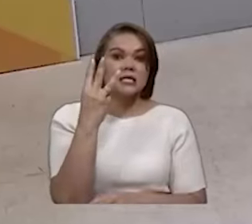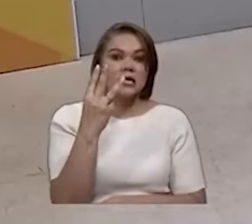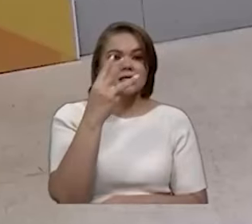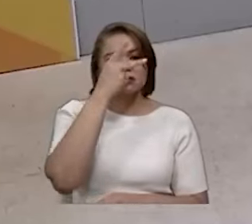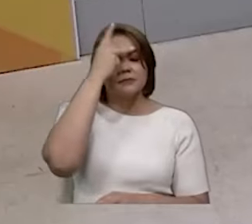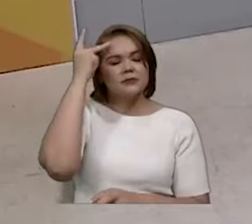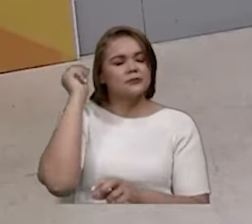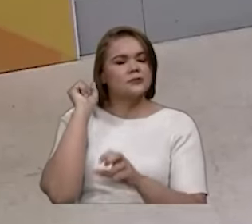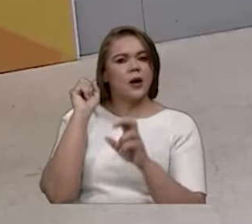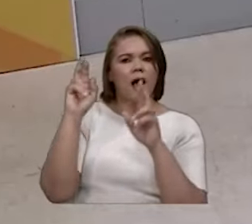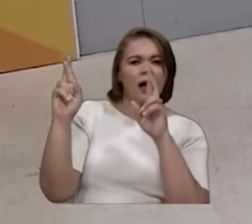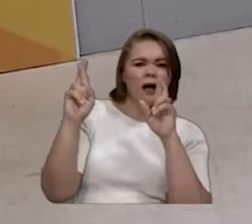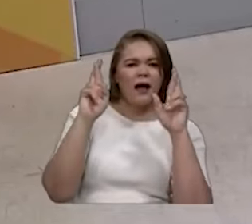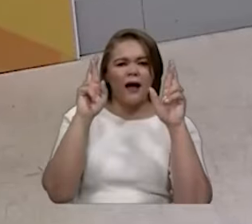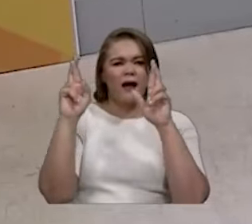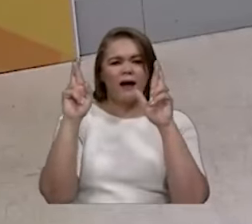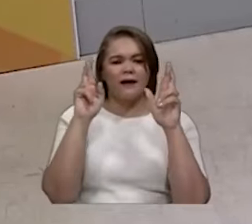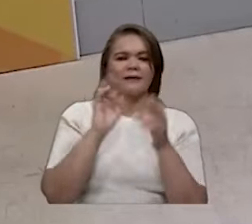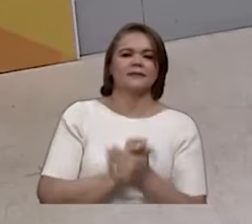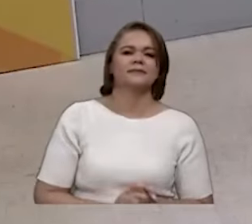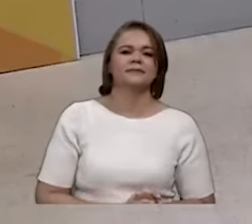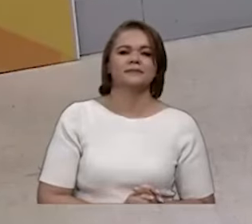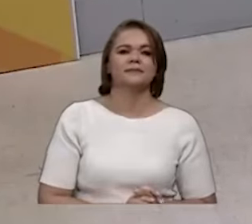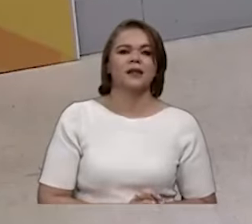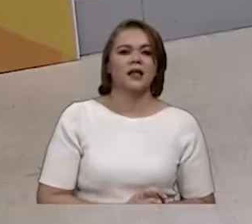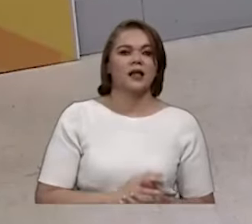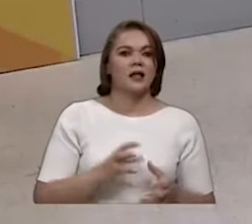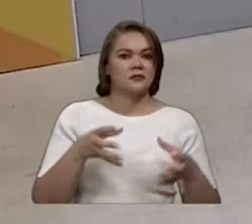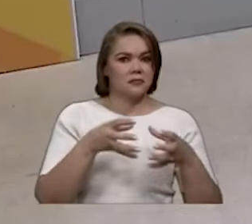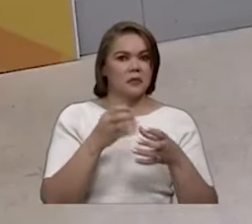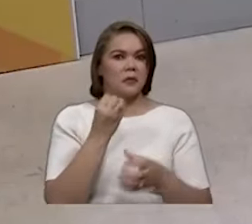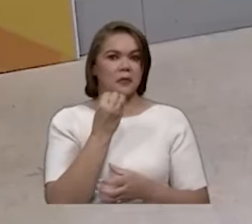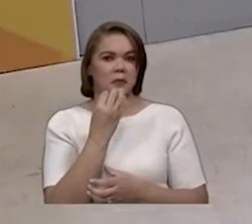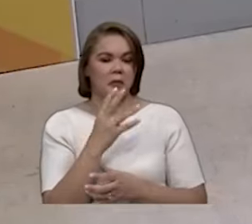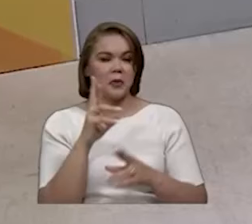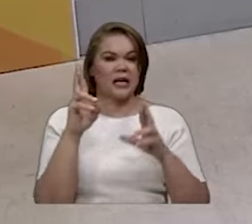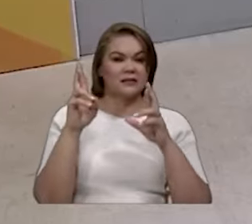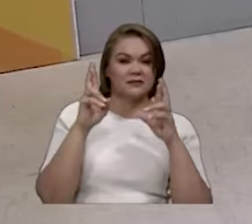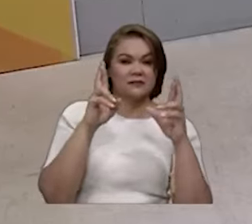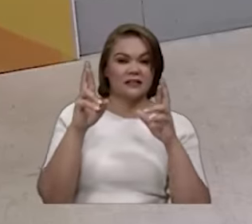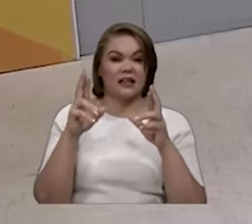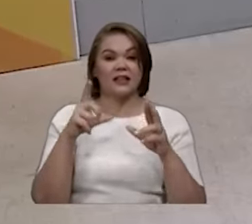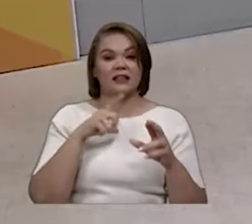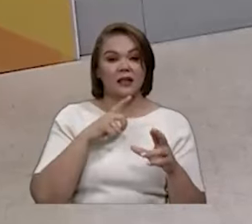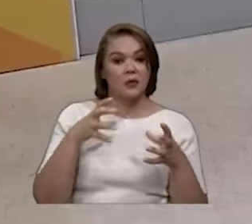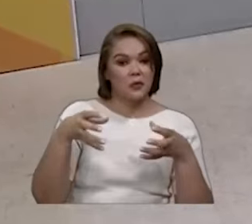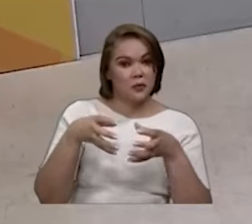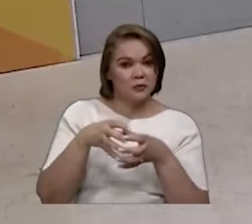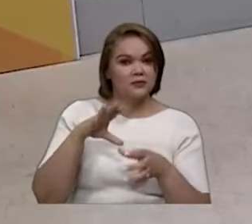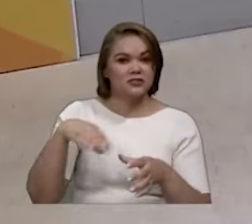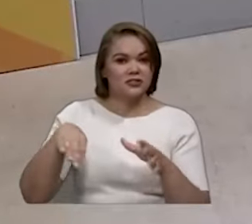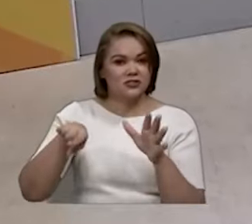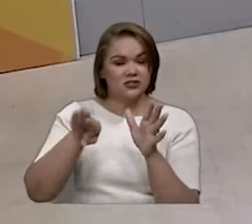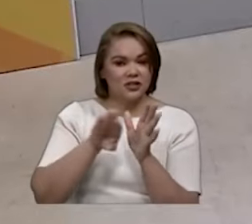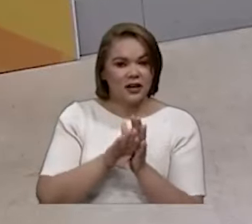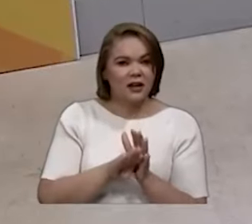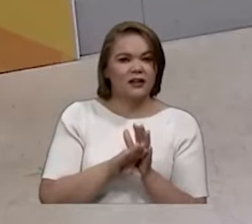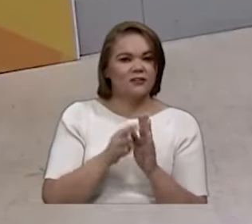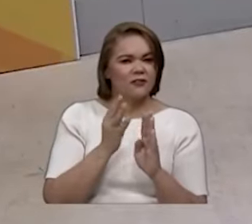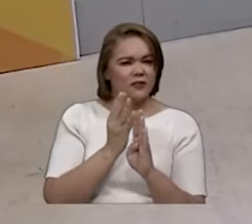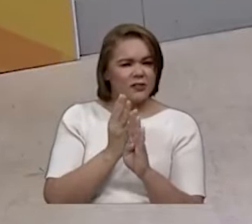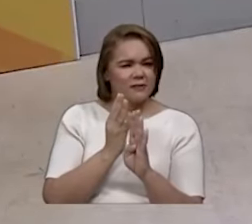minha gente. Turma boa na expectativa ali, ó. Já tem uma galera chegando e juntando, fazendo